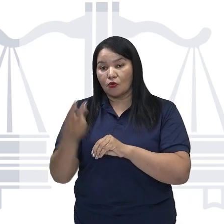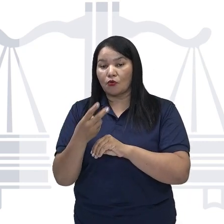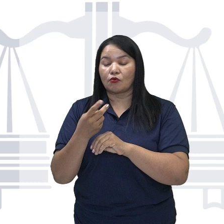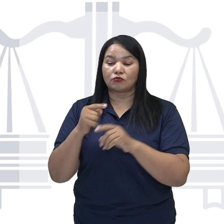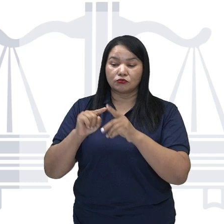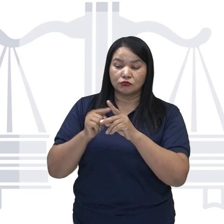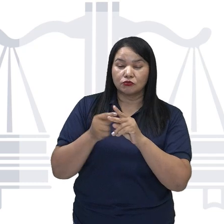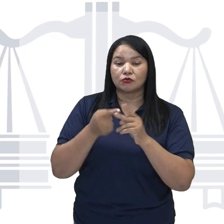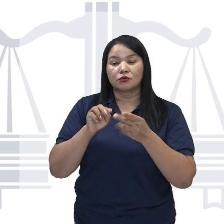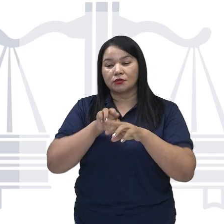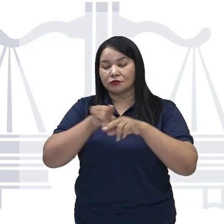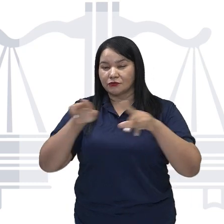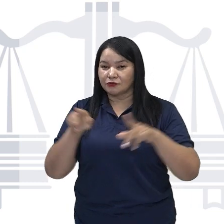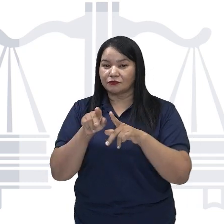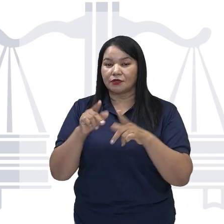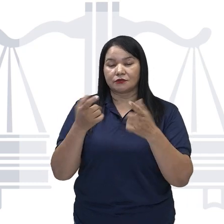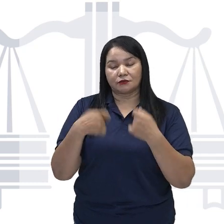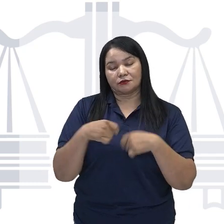ativar.